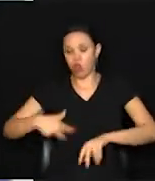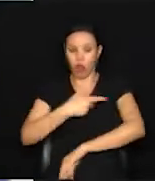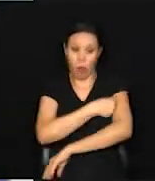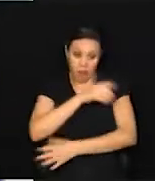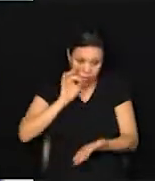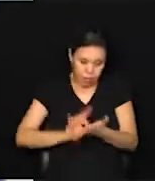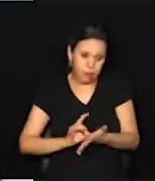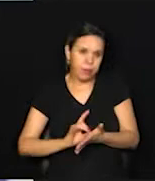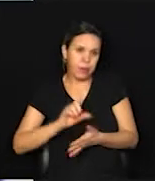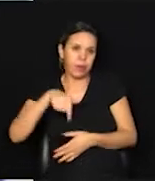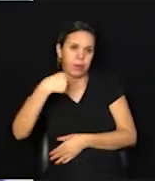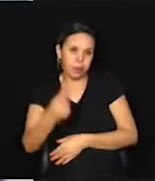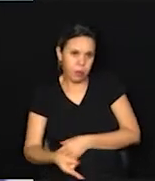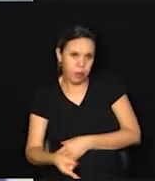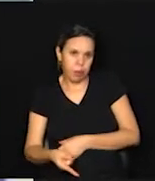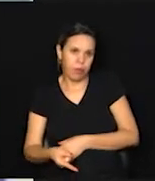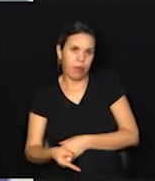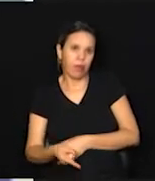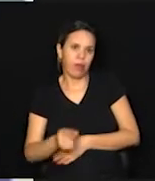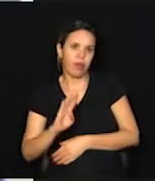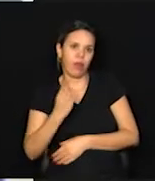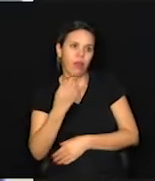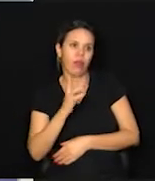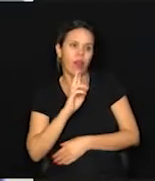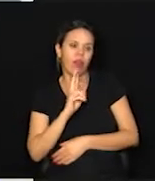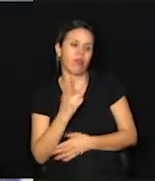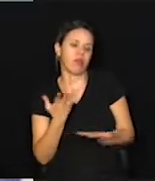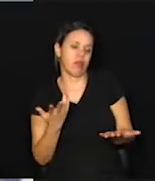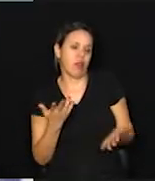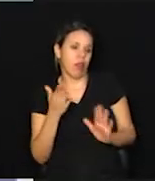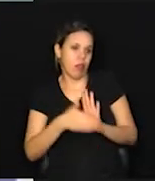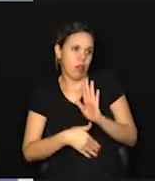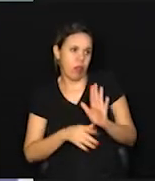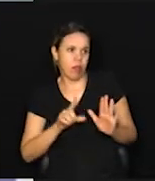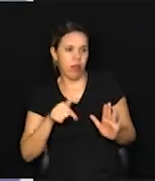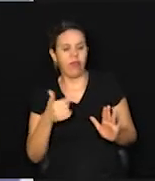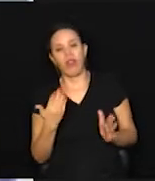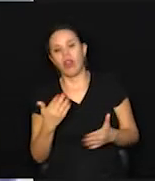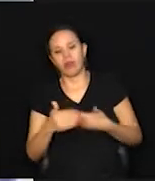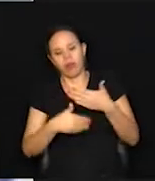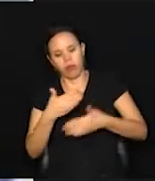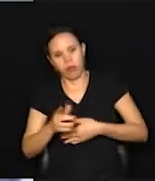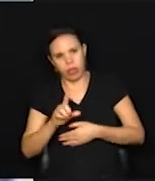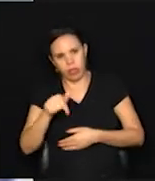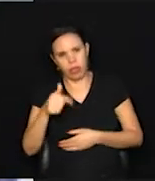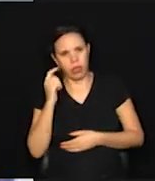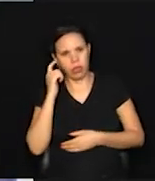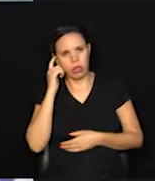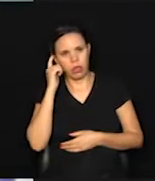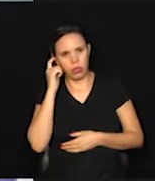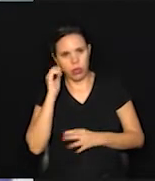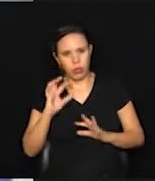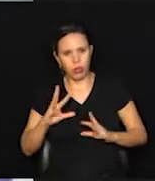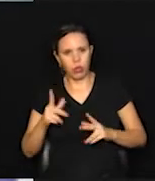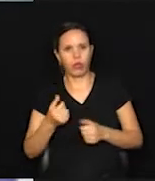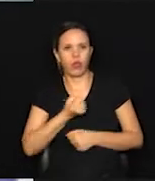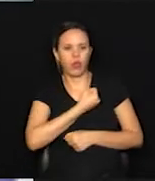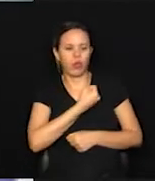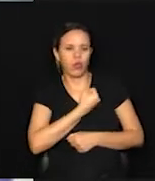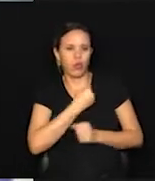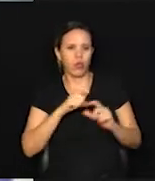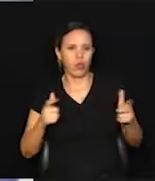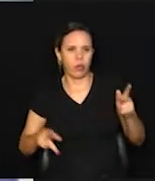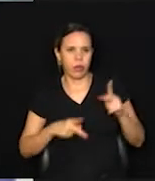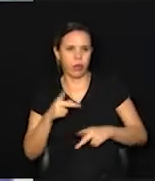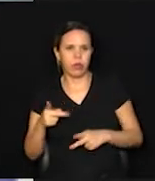aí os resultados iam ser falseados. Então tem todas essas etapas, né? Depois de passar por tudo isso, com números grandes de pessoas, não